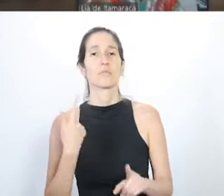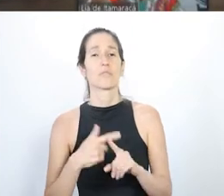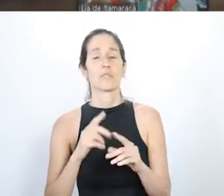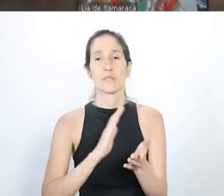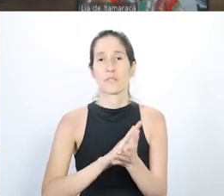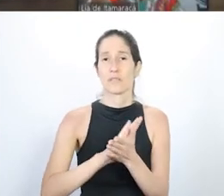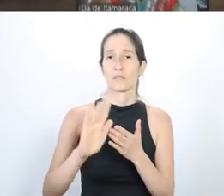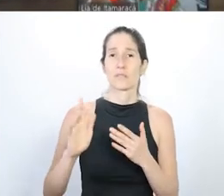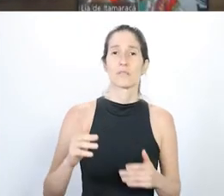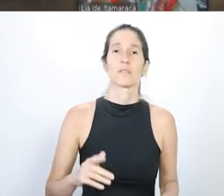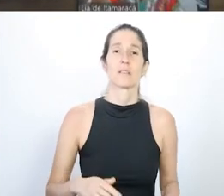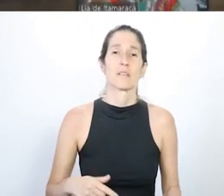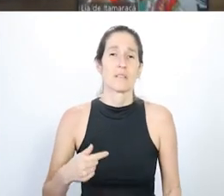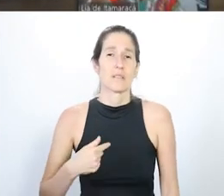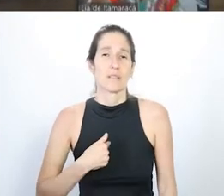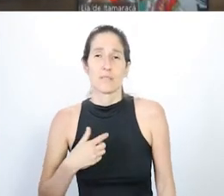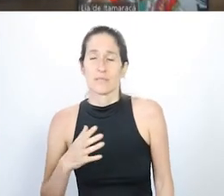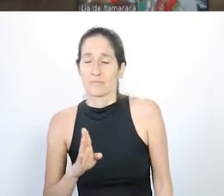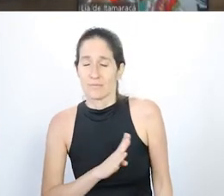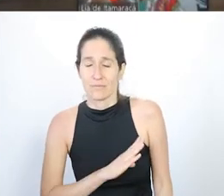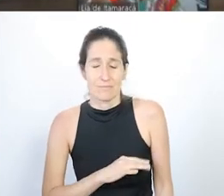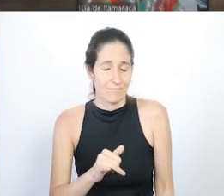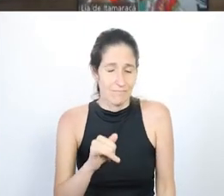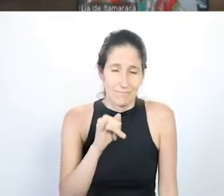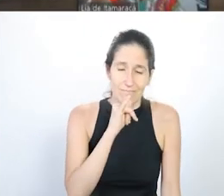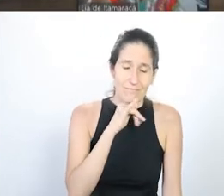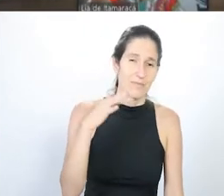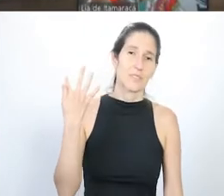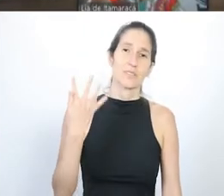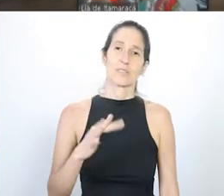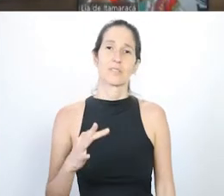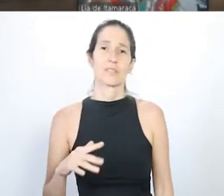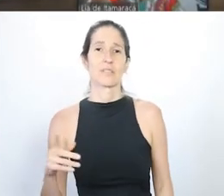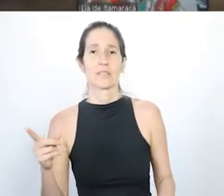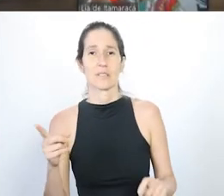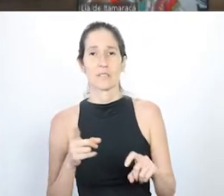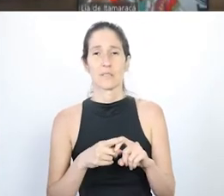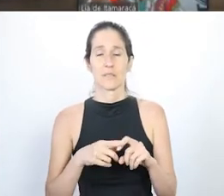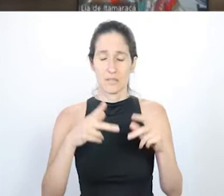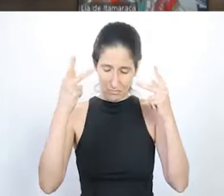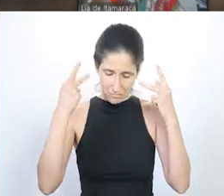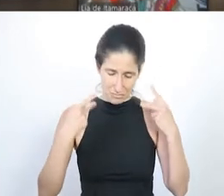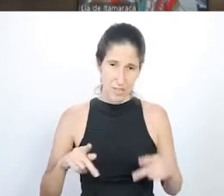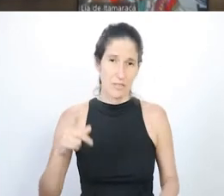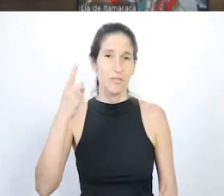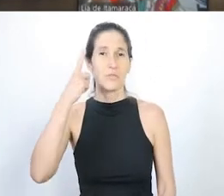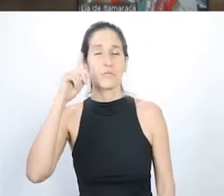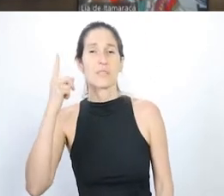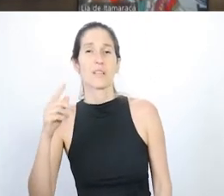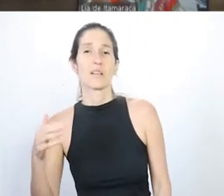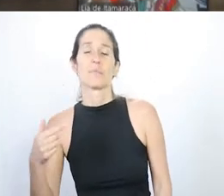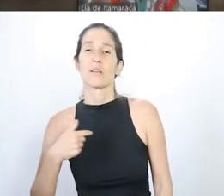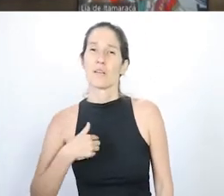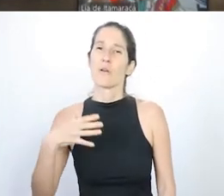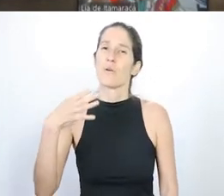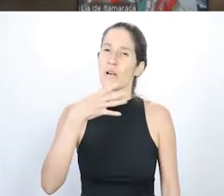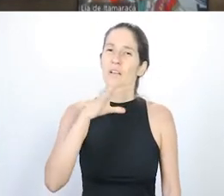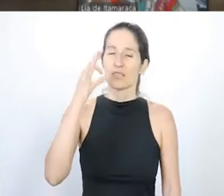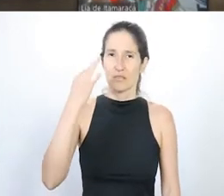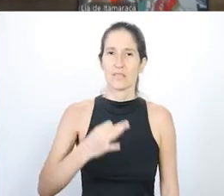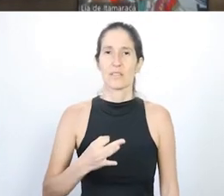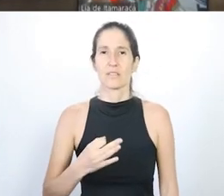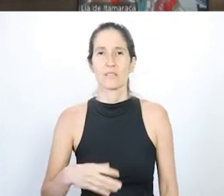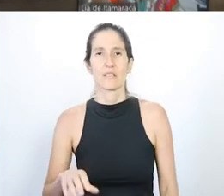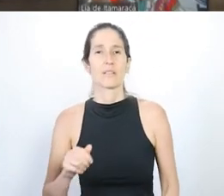alma doída, tô de peito magoado. A medicina me consulta e não dá fé, mas eu já sei por que é, este bate com danado.